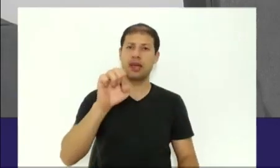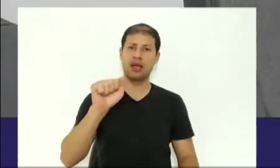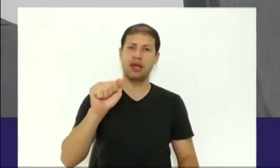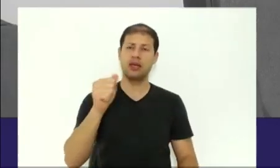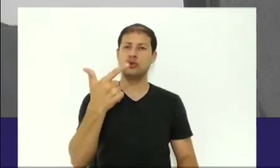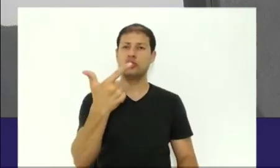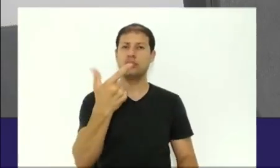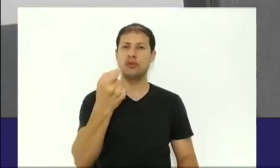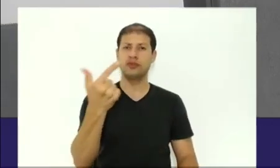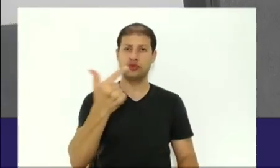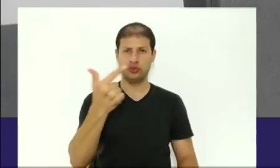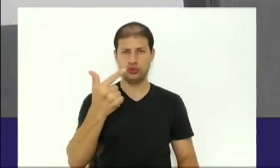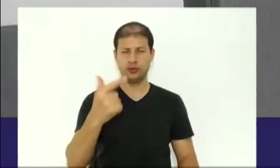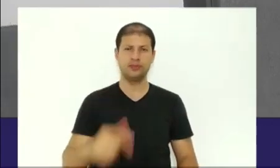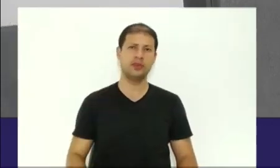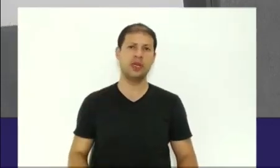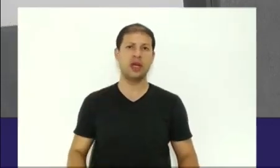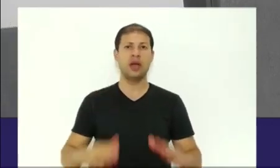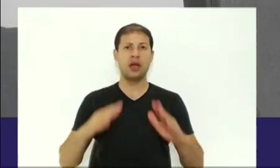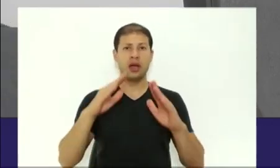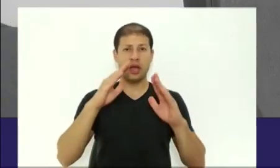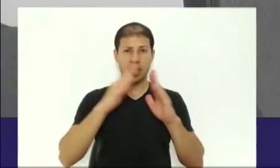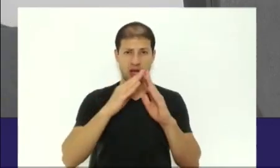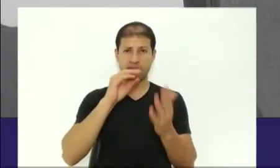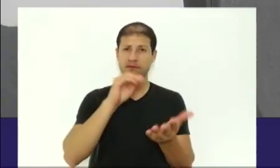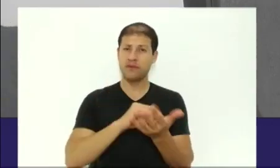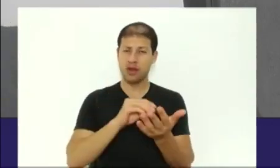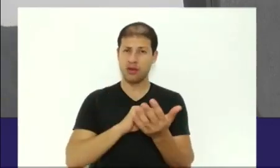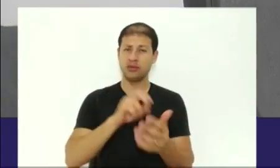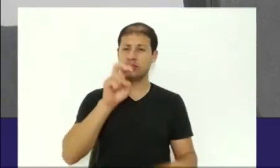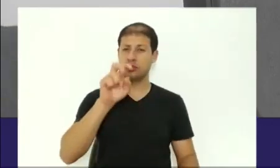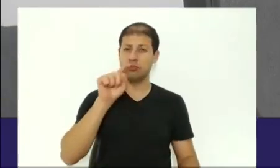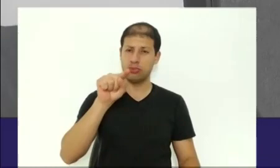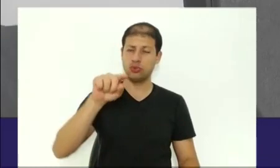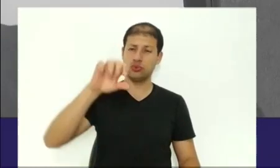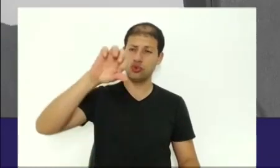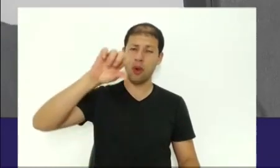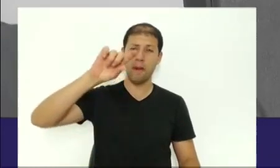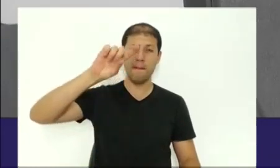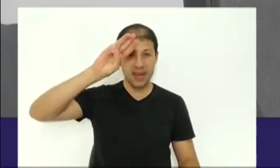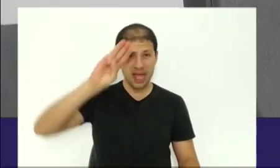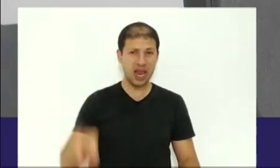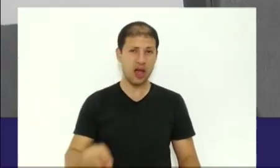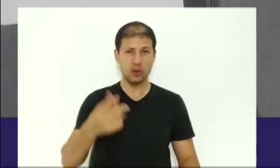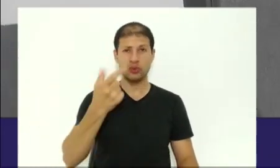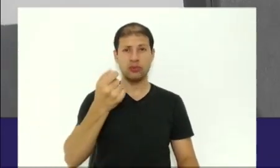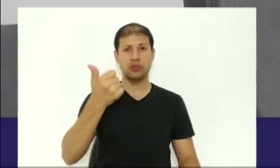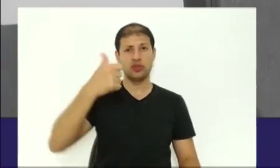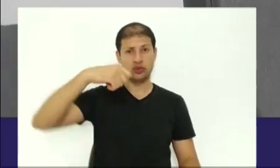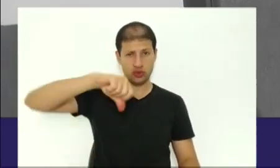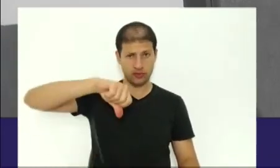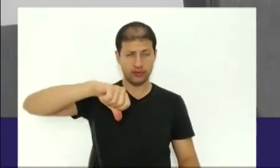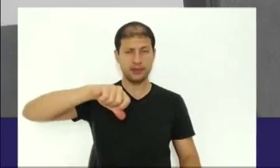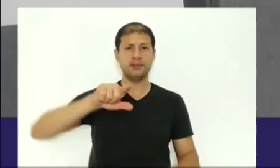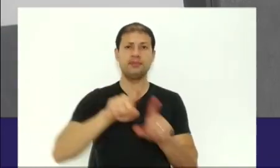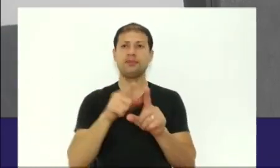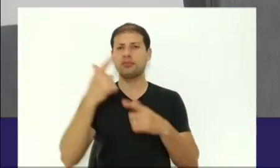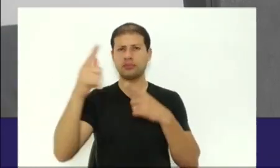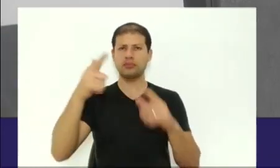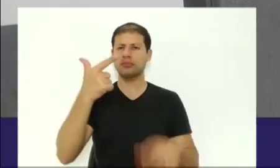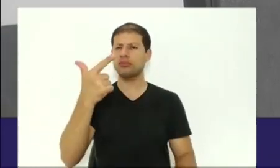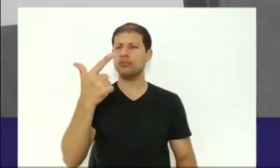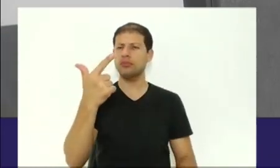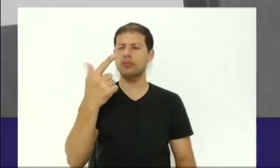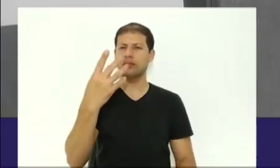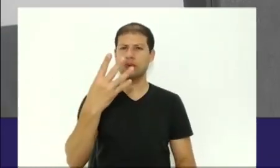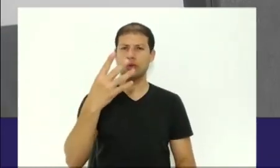Um déficit habitacional de 5,9 milhões de domicílios em 2019 e outros 24,8